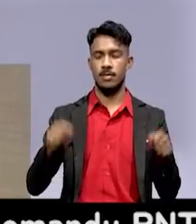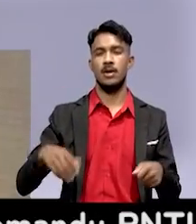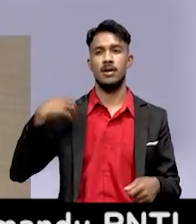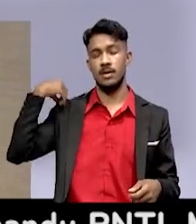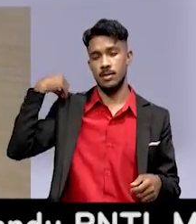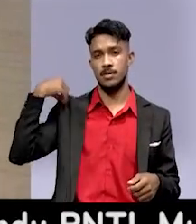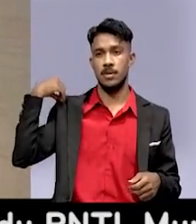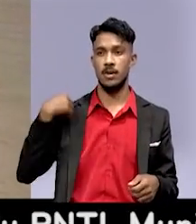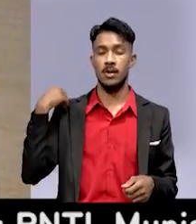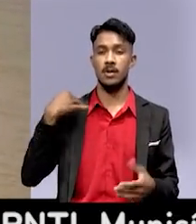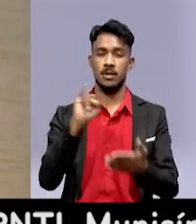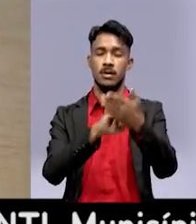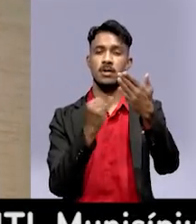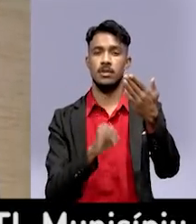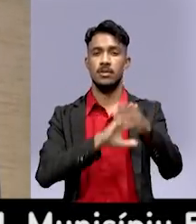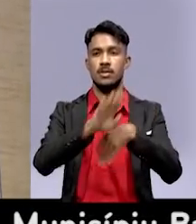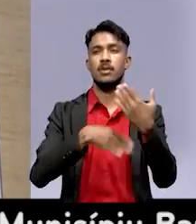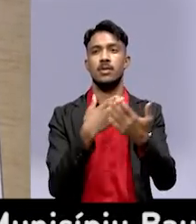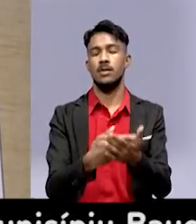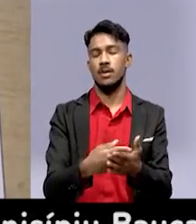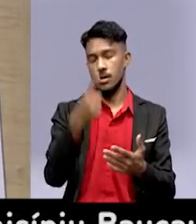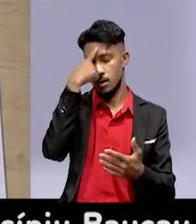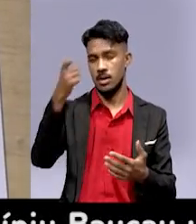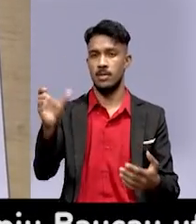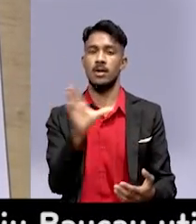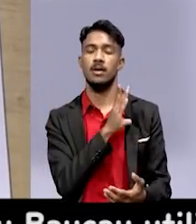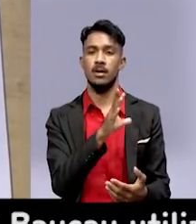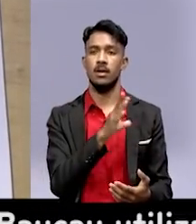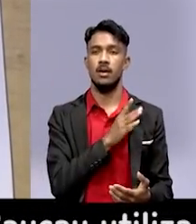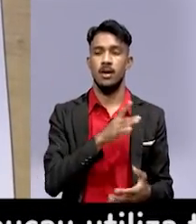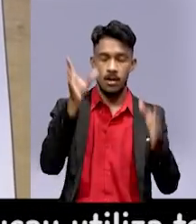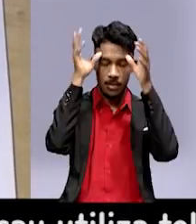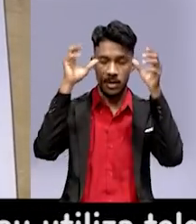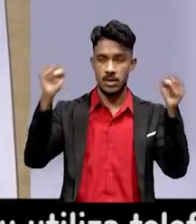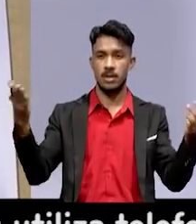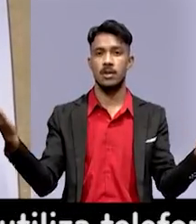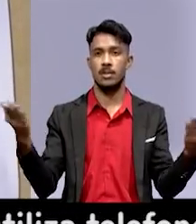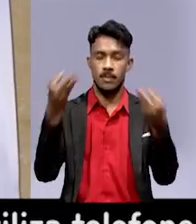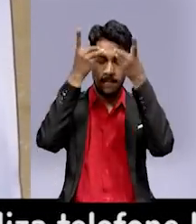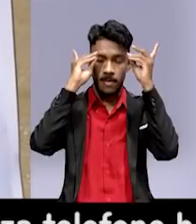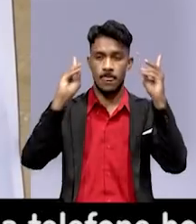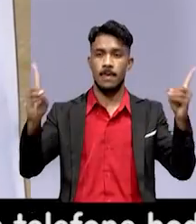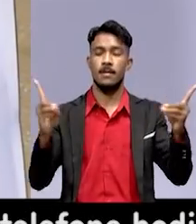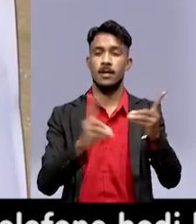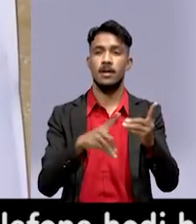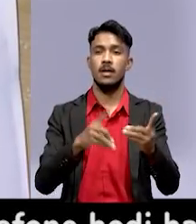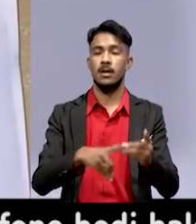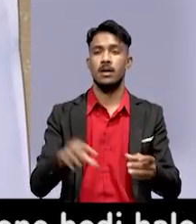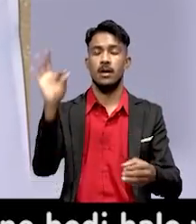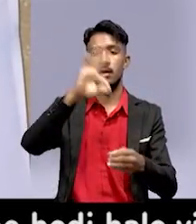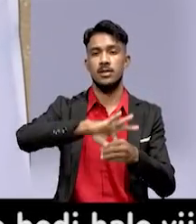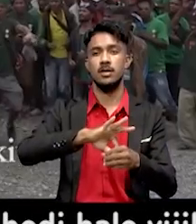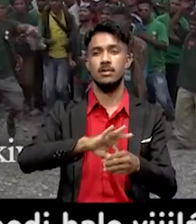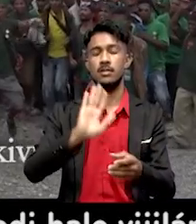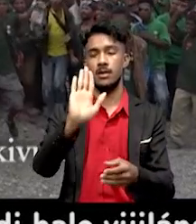ba figura hirakne, tamba si heng hela presidente republika atu dekreta data elisang nian.